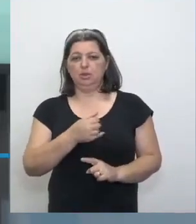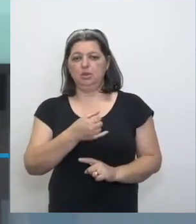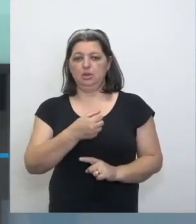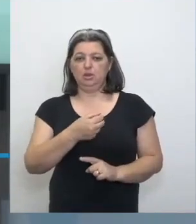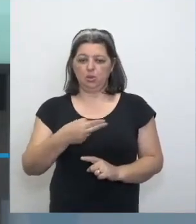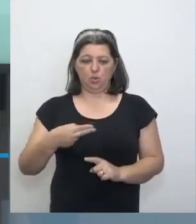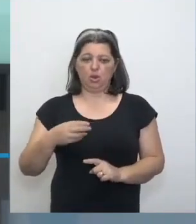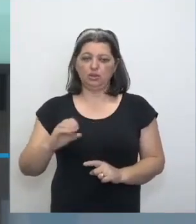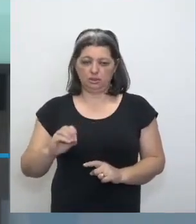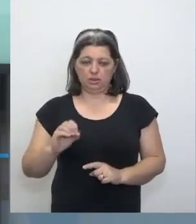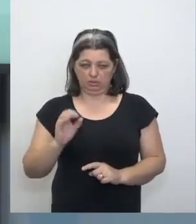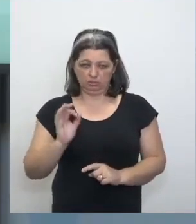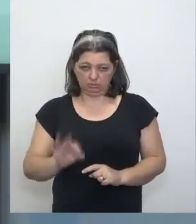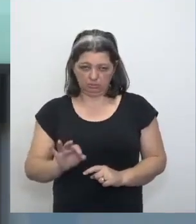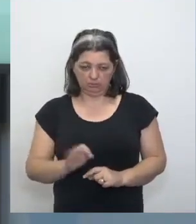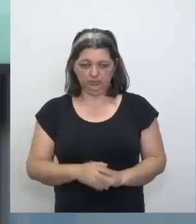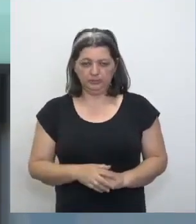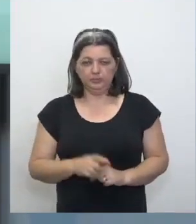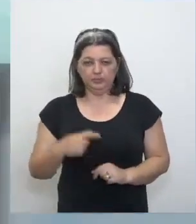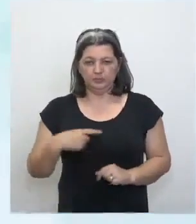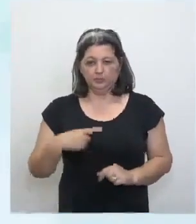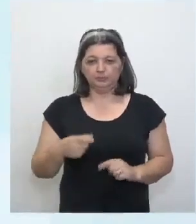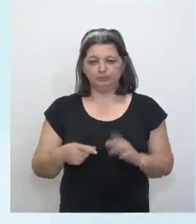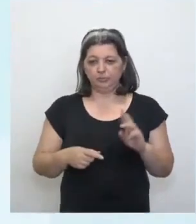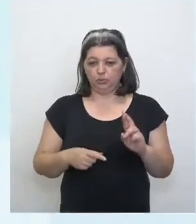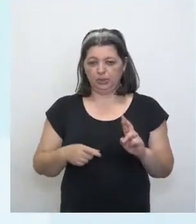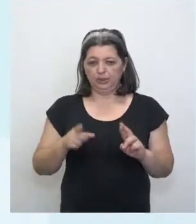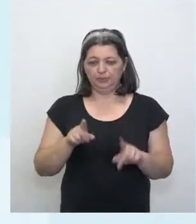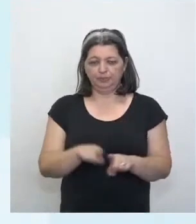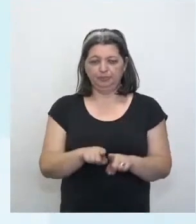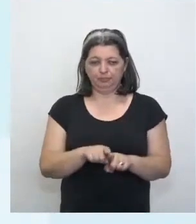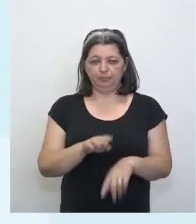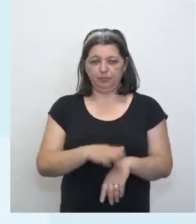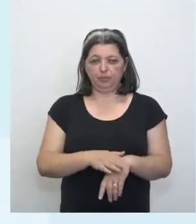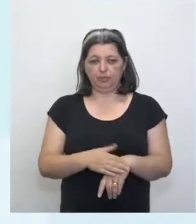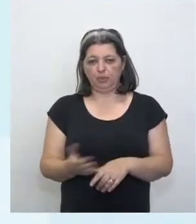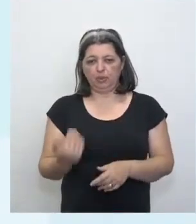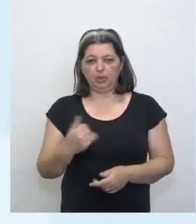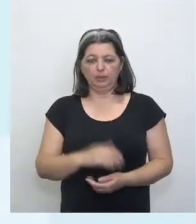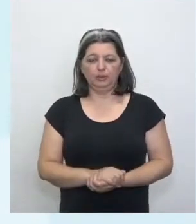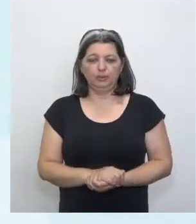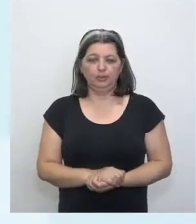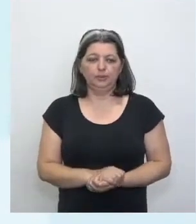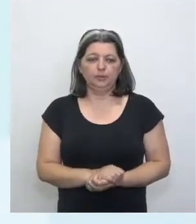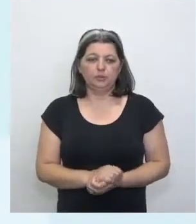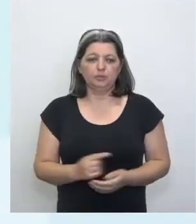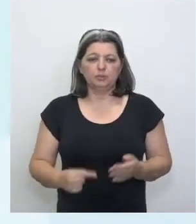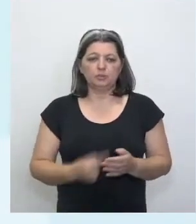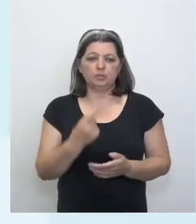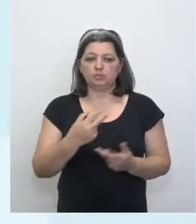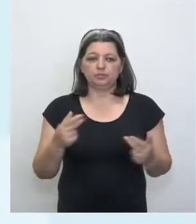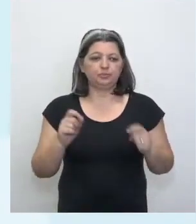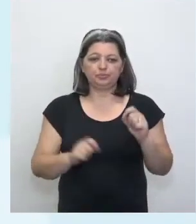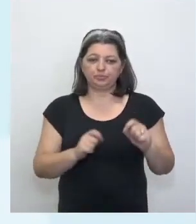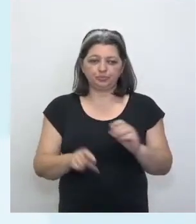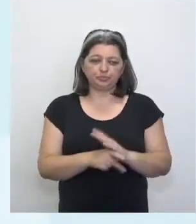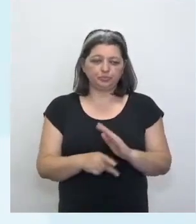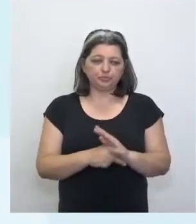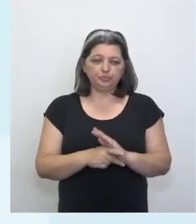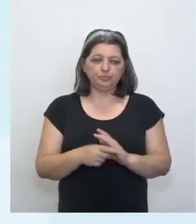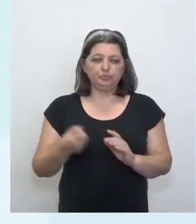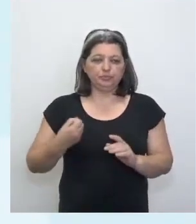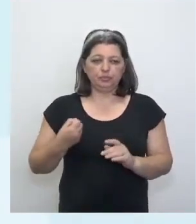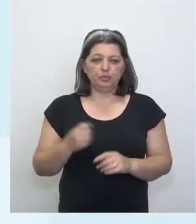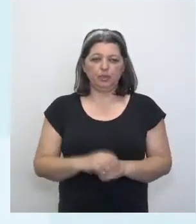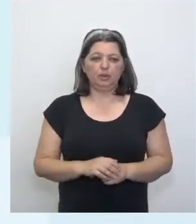grau. Tudo bem? E aí a gente vai ter um resto também. Vamos fazer? Então, vem comigo, ó. Primeira coisa é anotar os coeficientes desse polinômio.